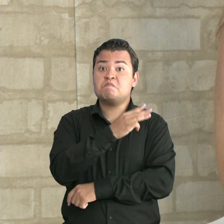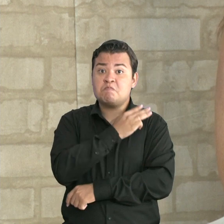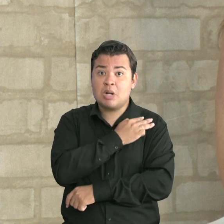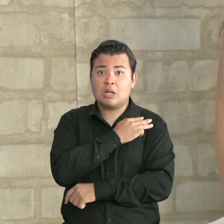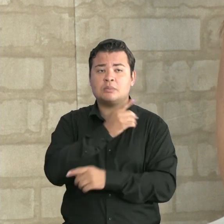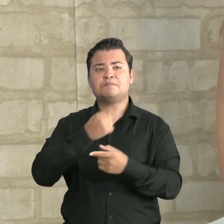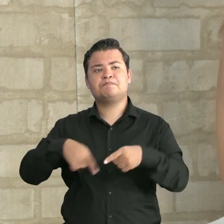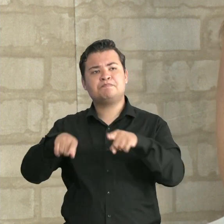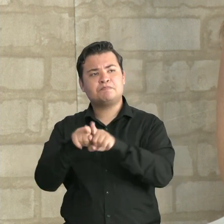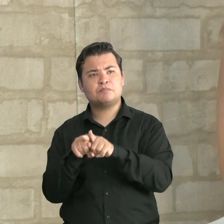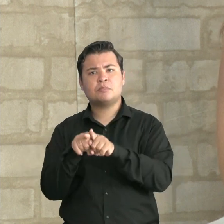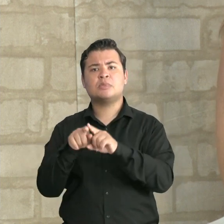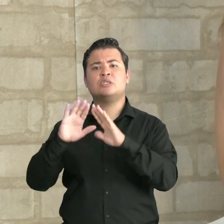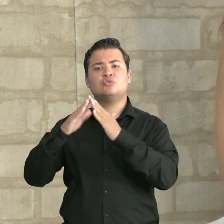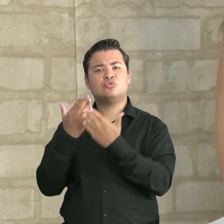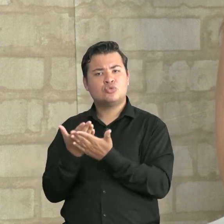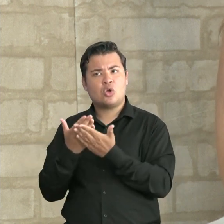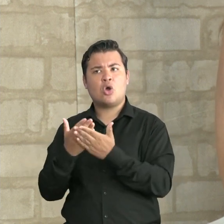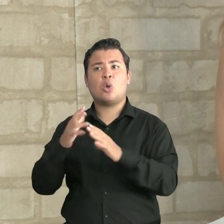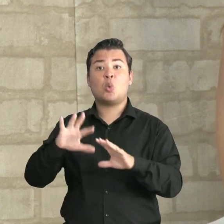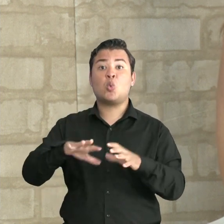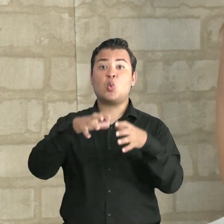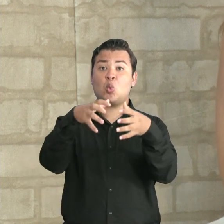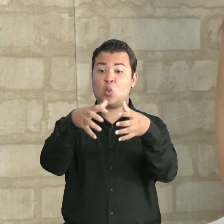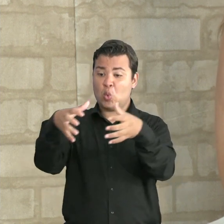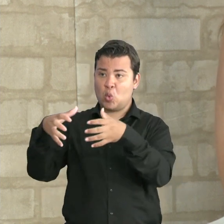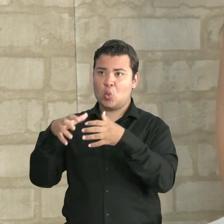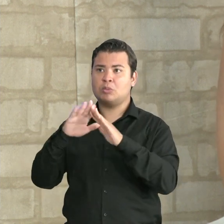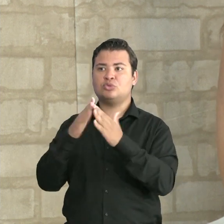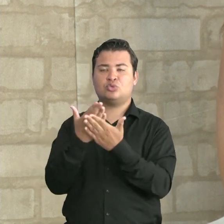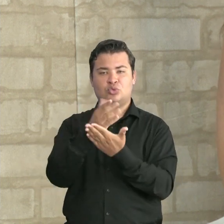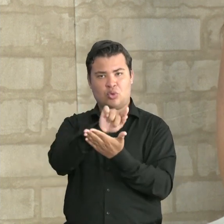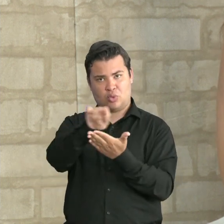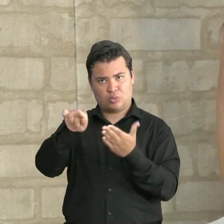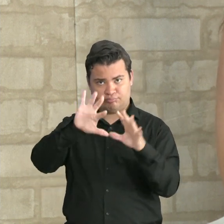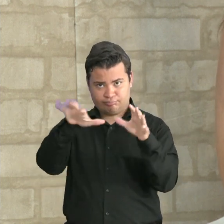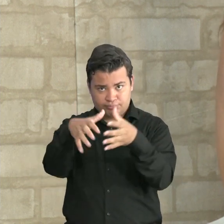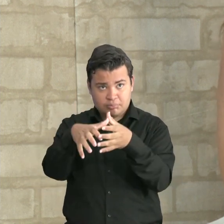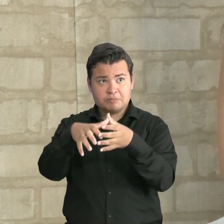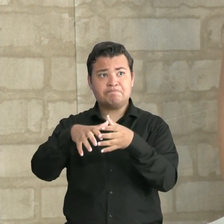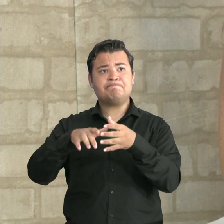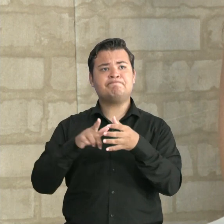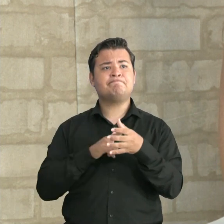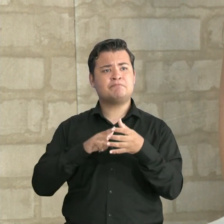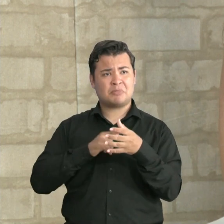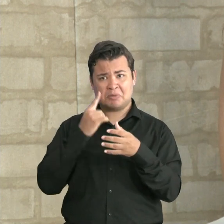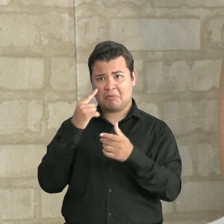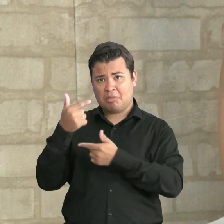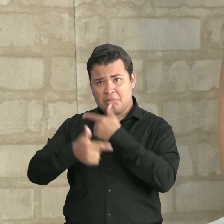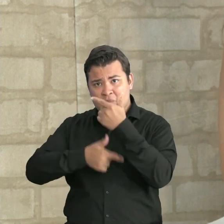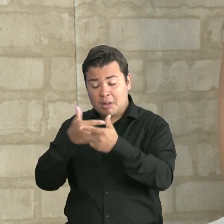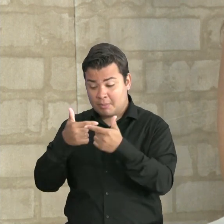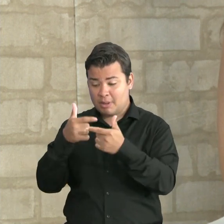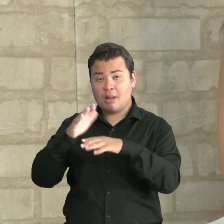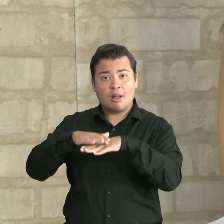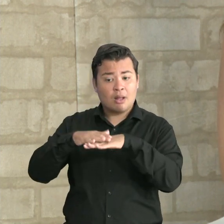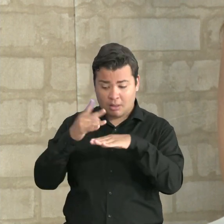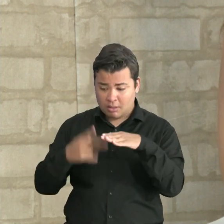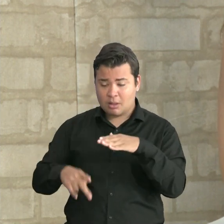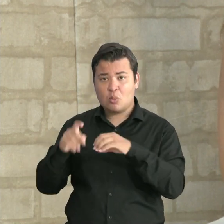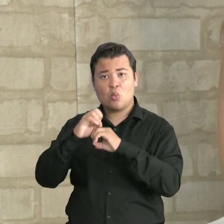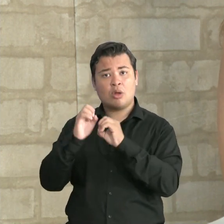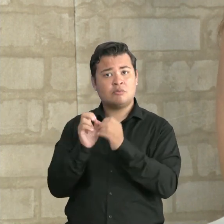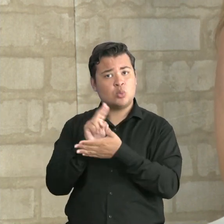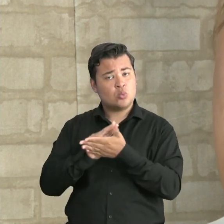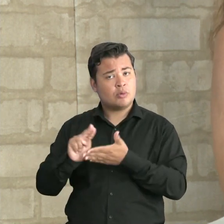com redes, com escolas, vários tipos de trabalhos que são... E isso como um todo na universidade. Então, há uma